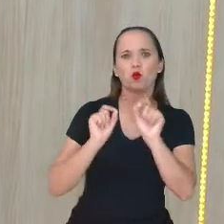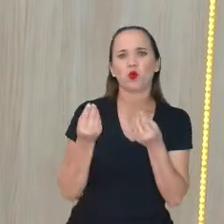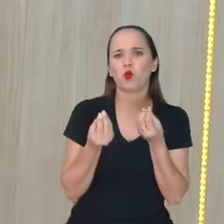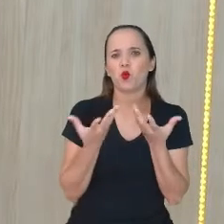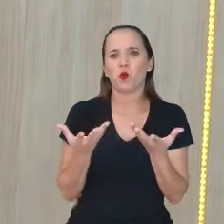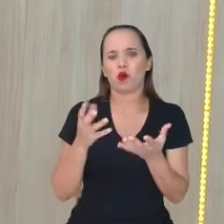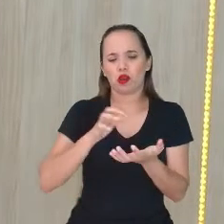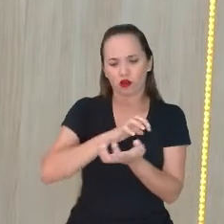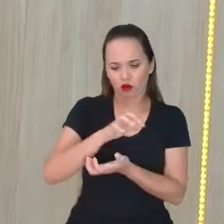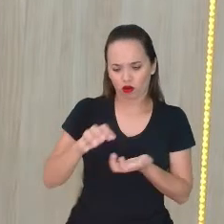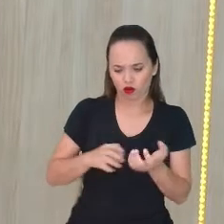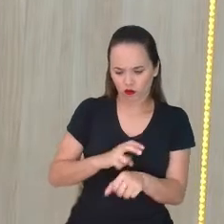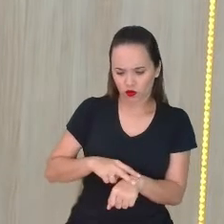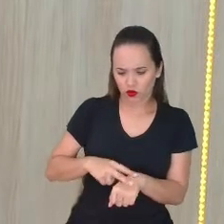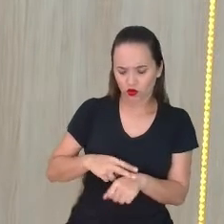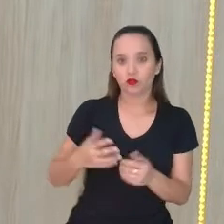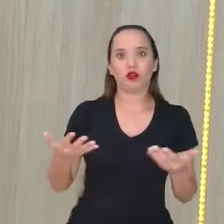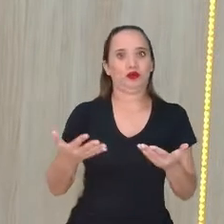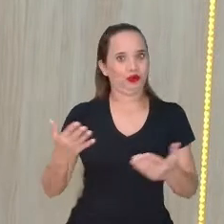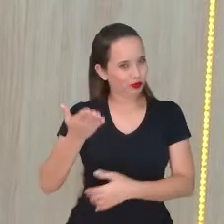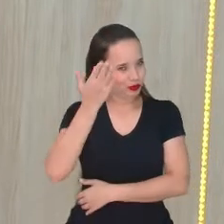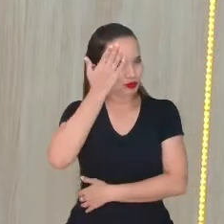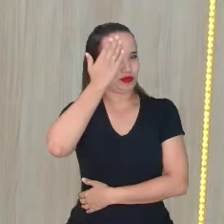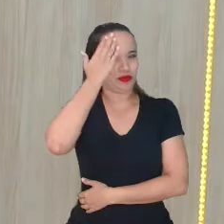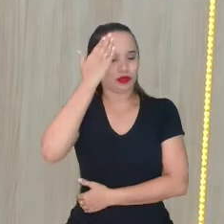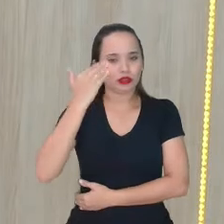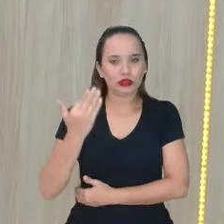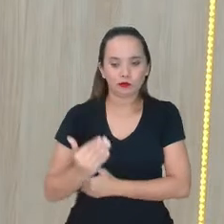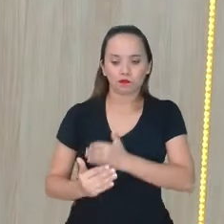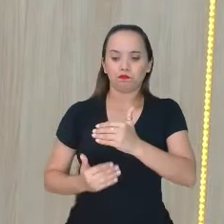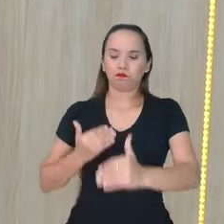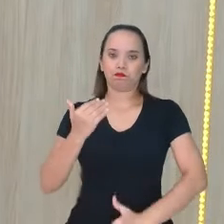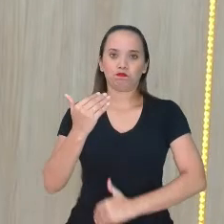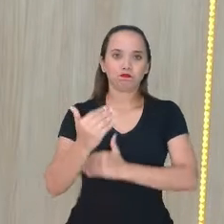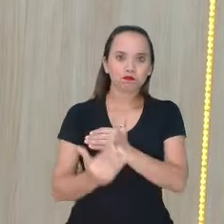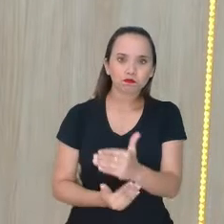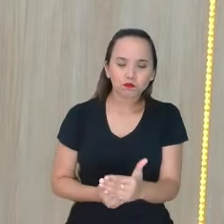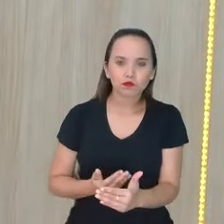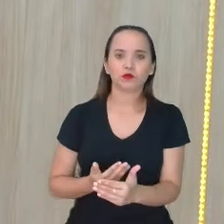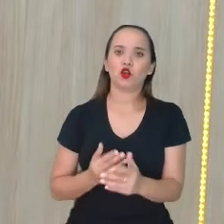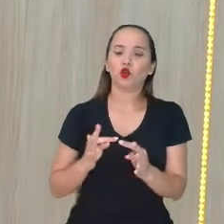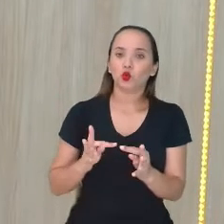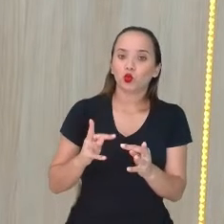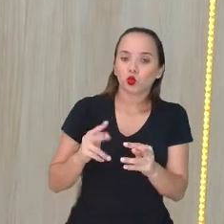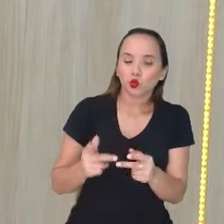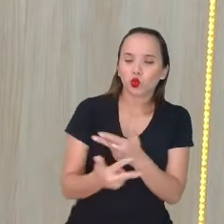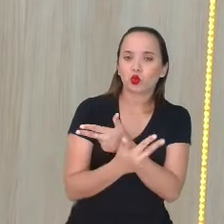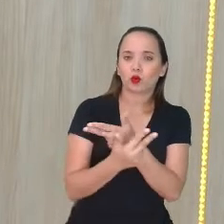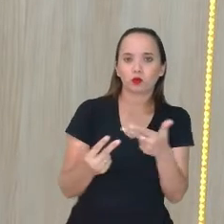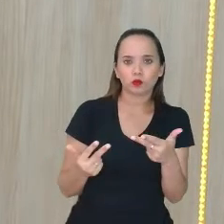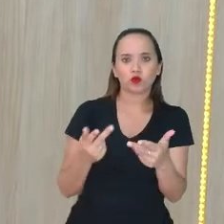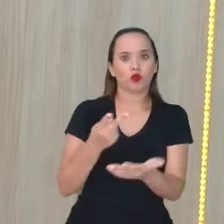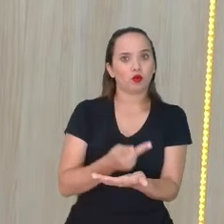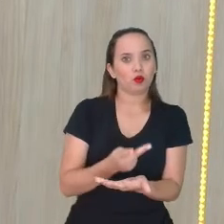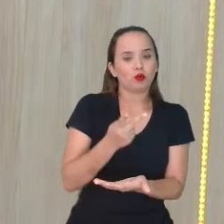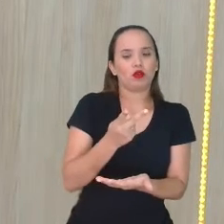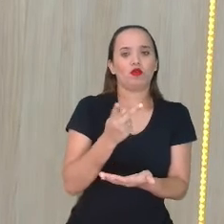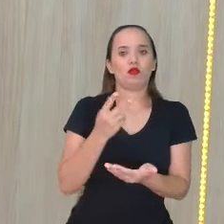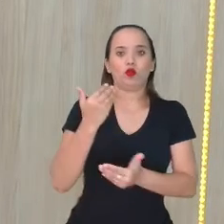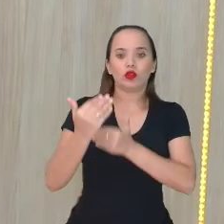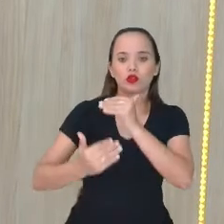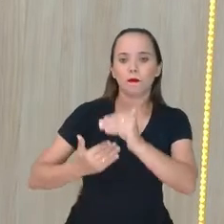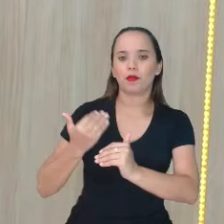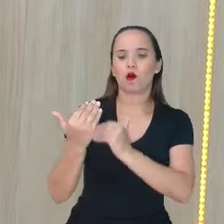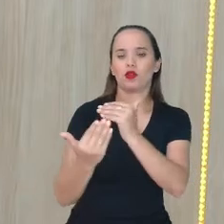Revolução Verde? A gente vai entender na aula de hoje todo o processo, toda a dinâmica que foi esse processo